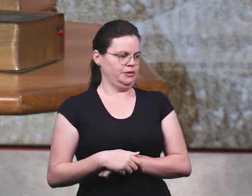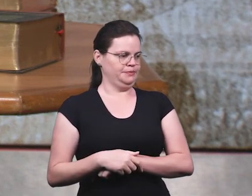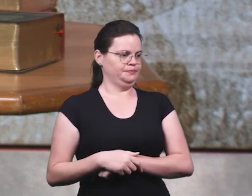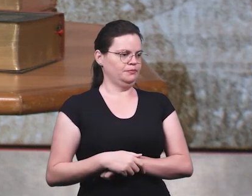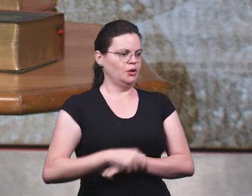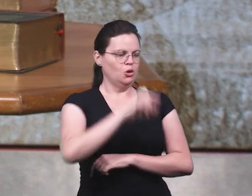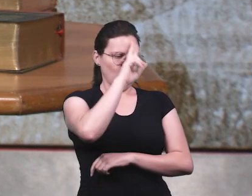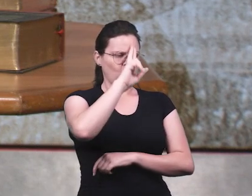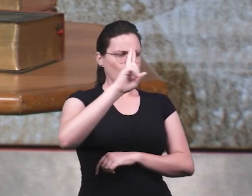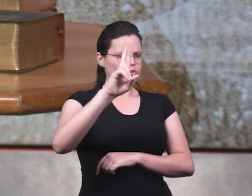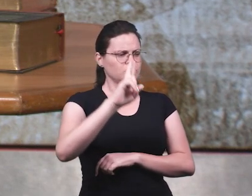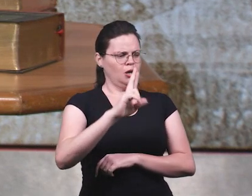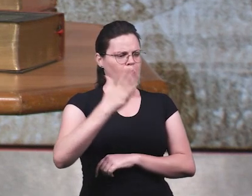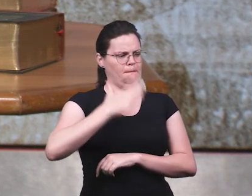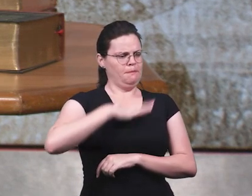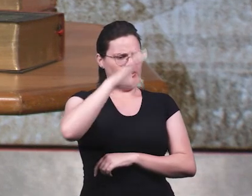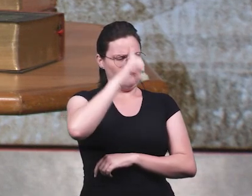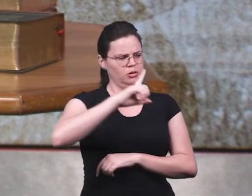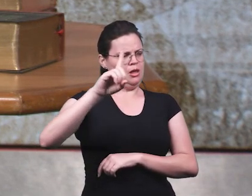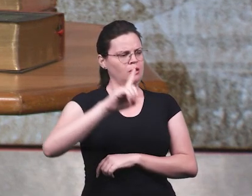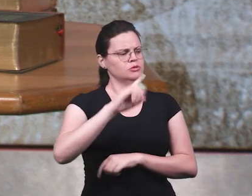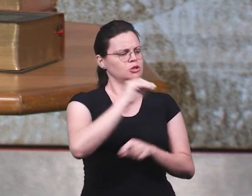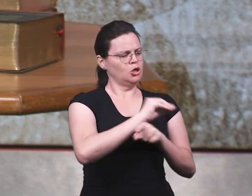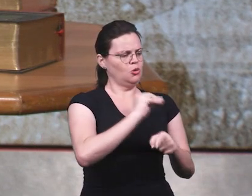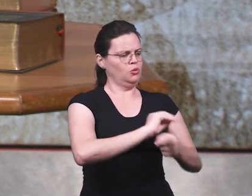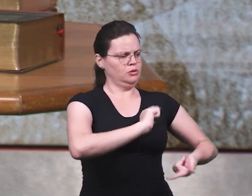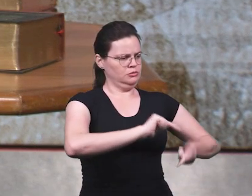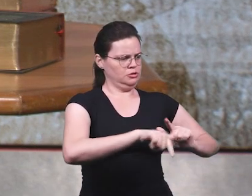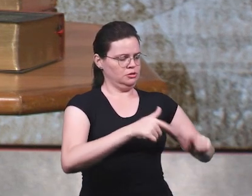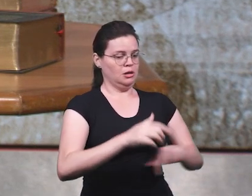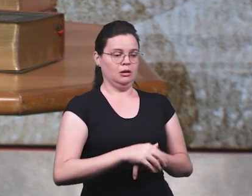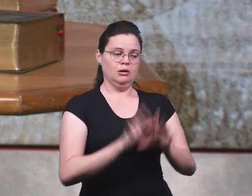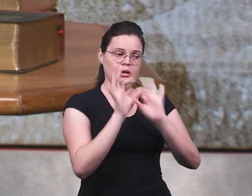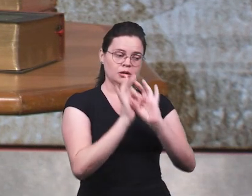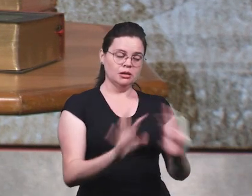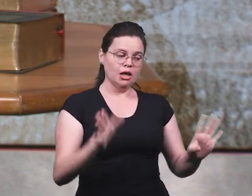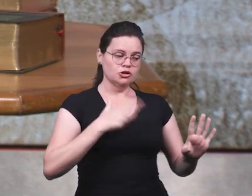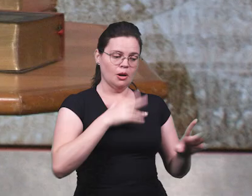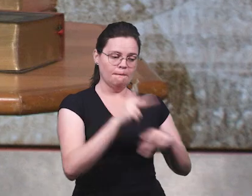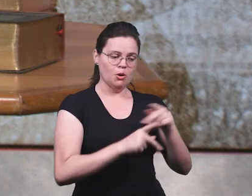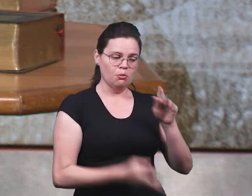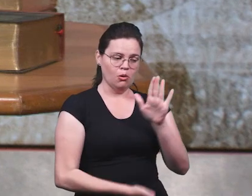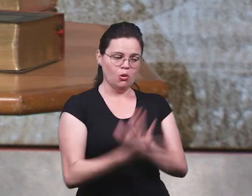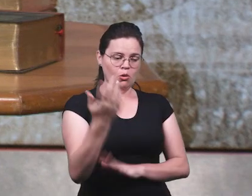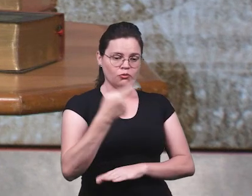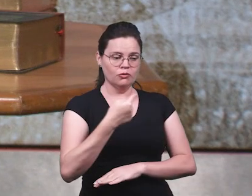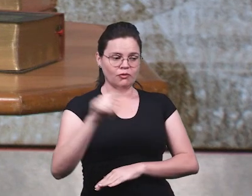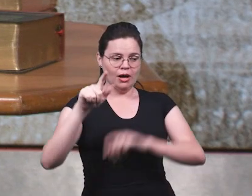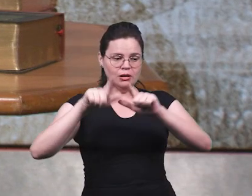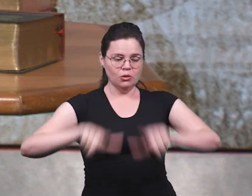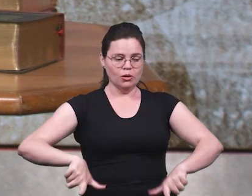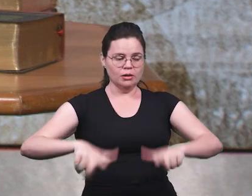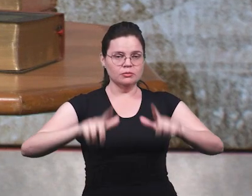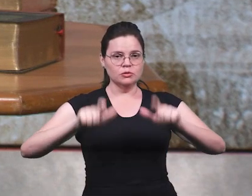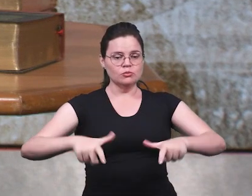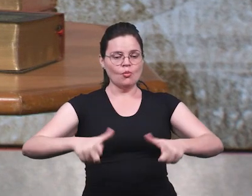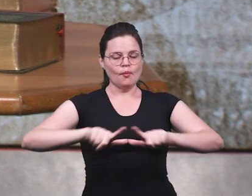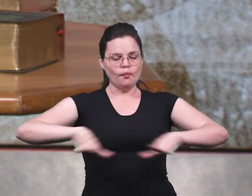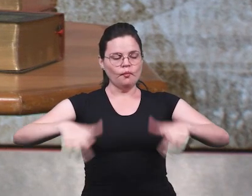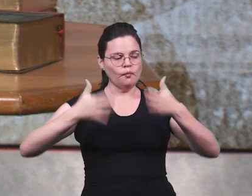diz o Senhor, o Deus dos Hebreus: deixa ir o meu povo para que me sirva, porque